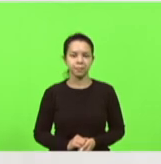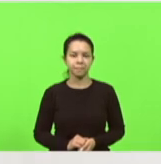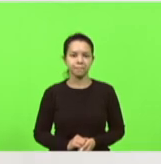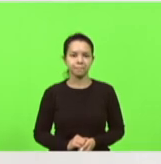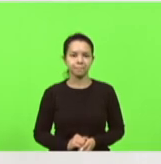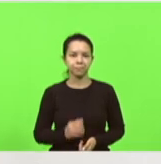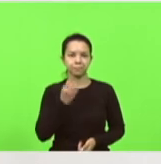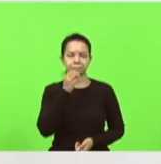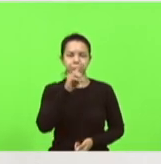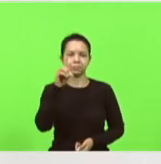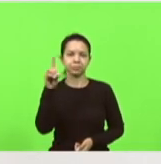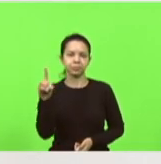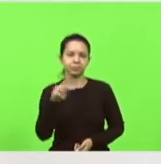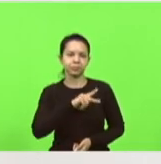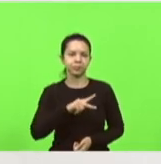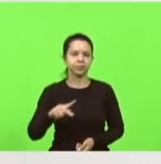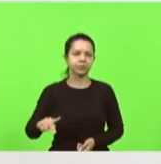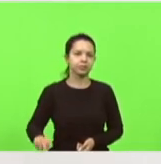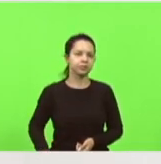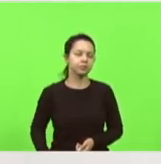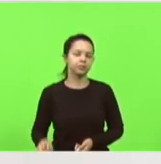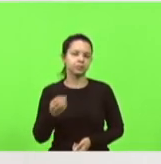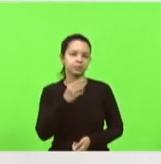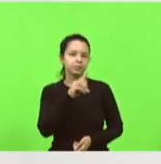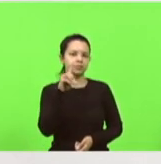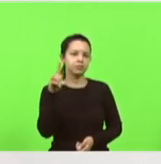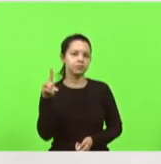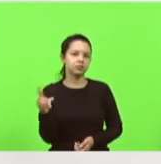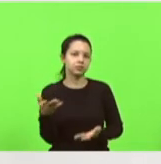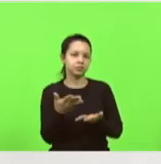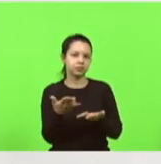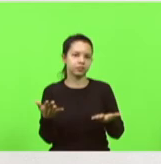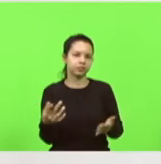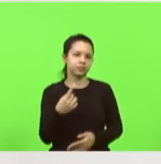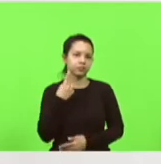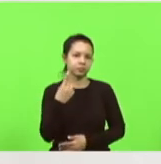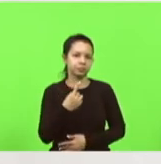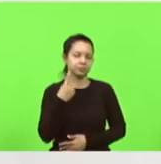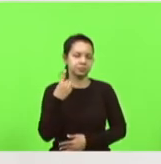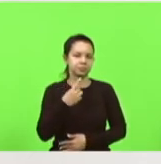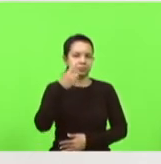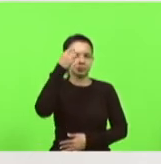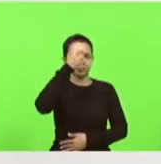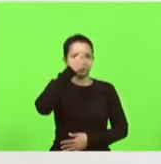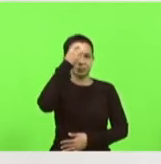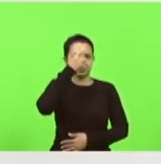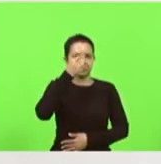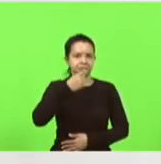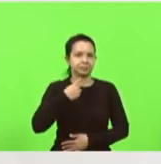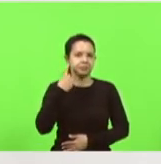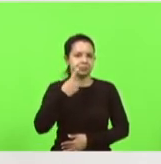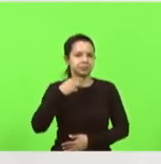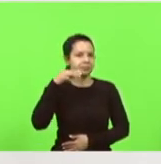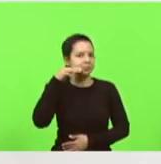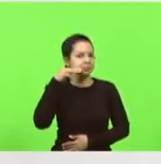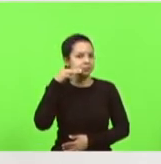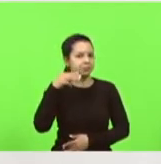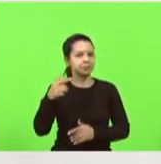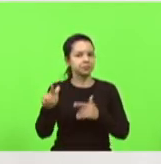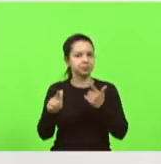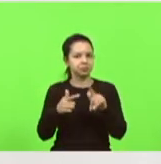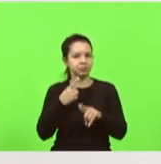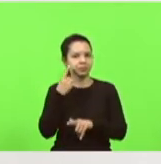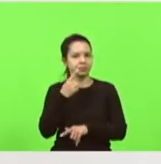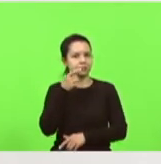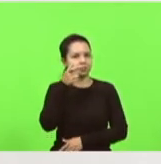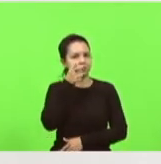Muito bom dia, presidente, muito bom dia, deputada, deputado Maurício, deputada Marlene e outros demais deputados que nos acompanham de